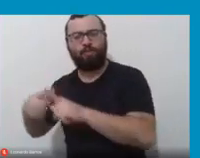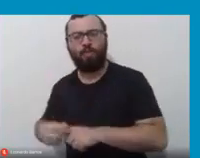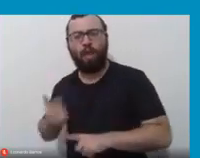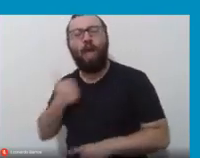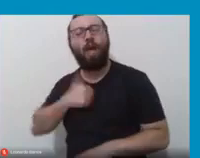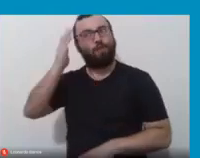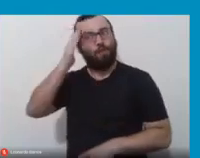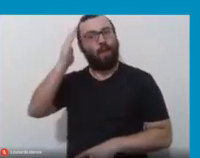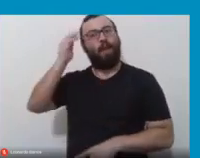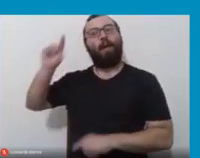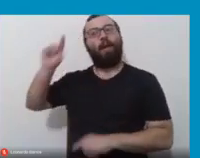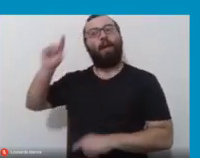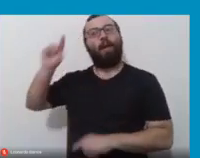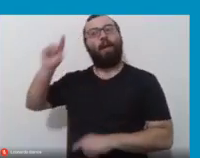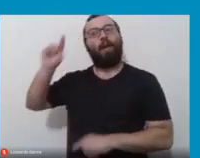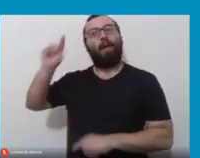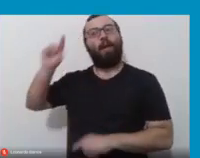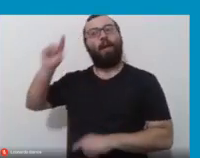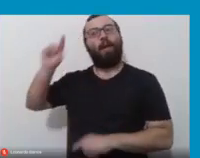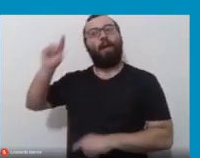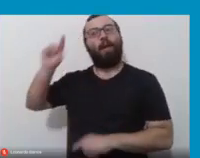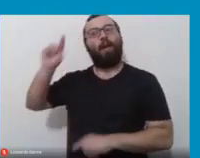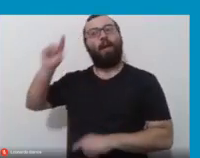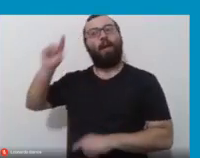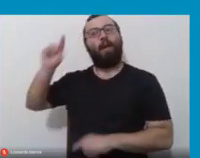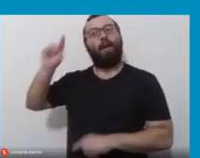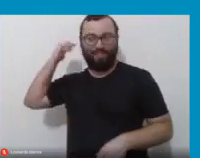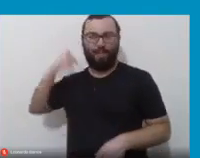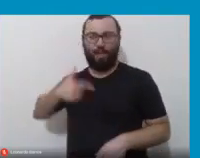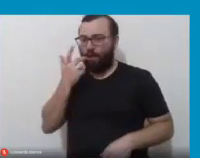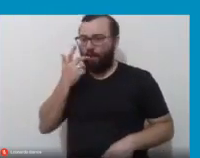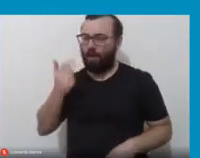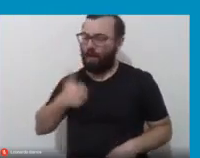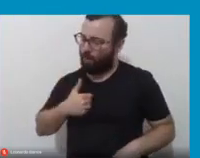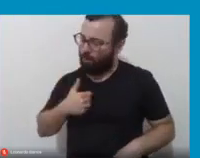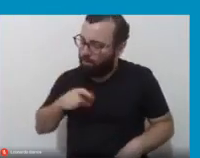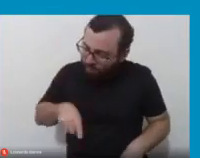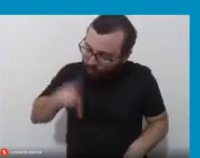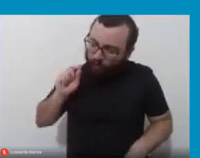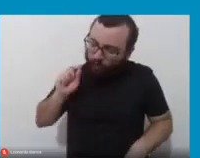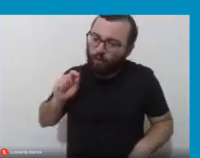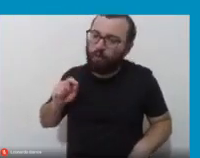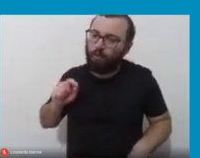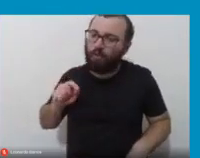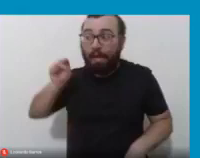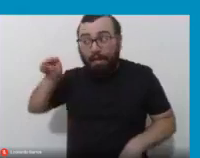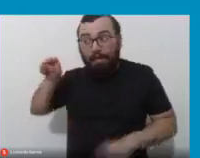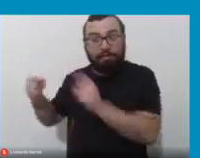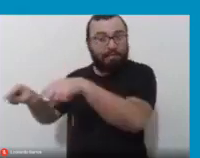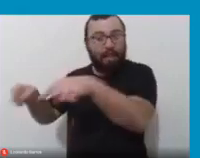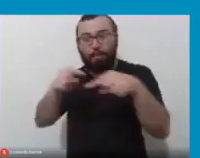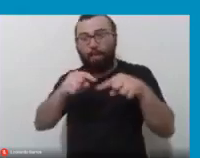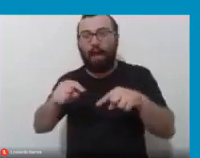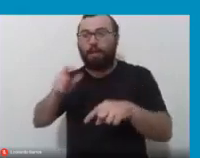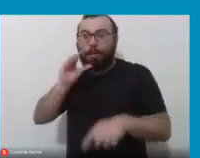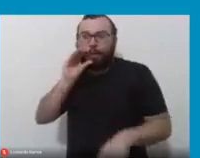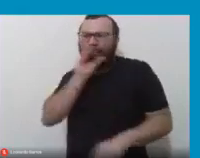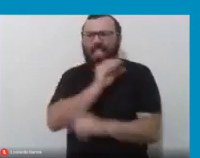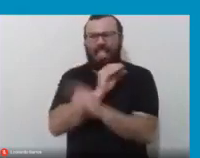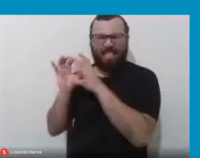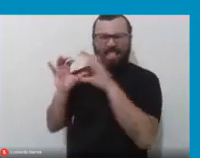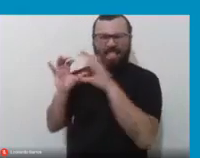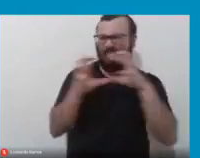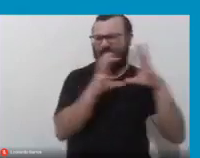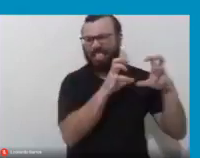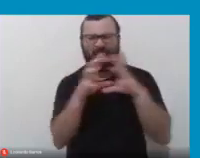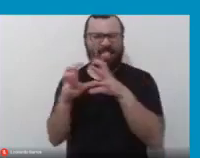é um debate grande, eu falei aqui já logo na minha primeira fala que eu prefiro não eu acho que esse debate ficou muito acalorado, né?